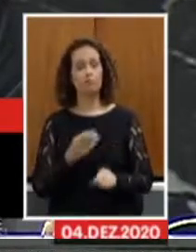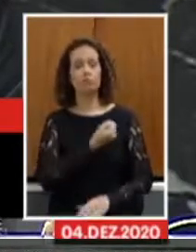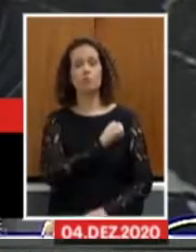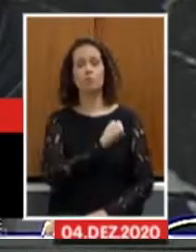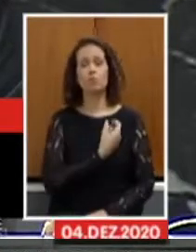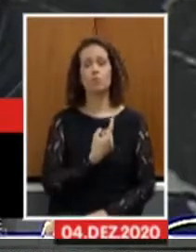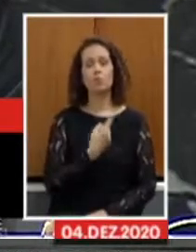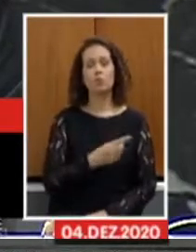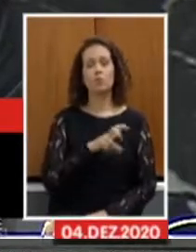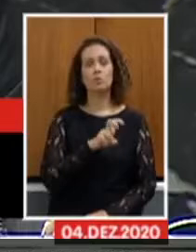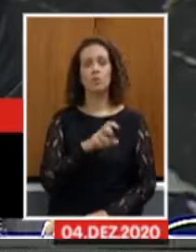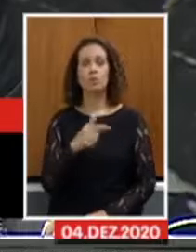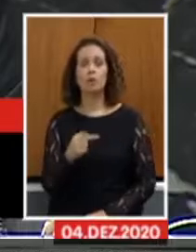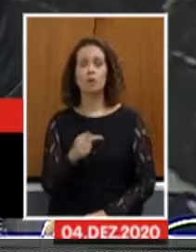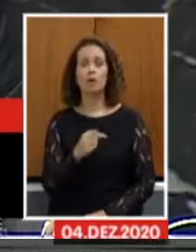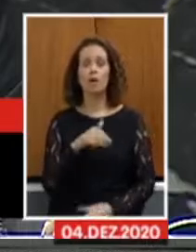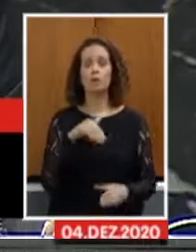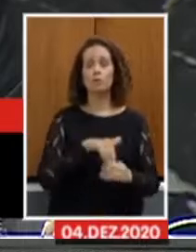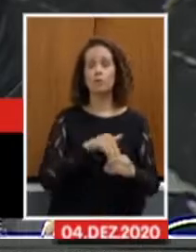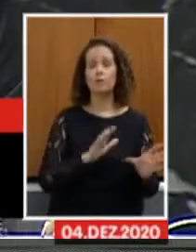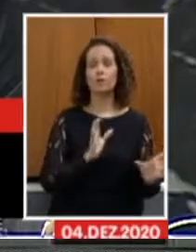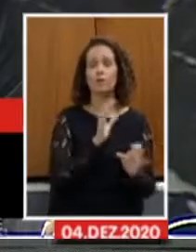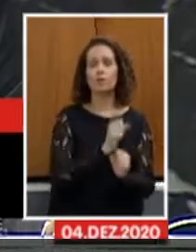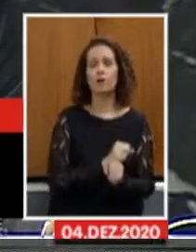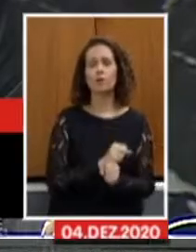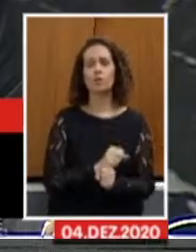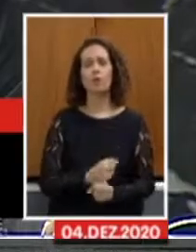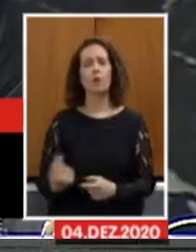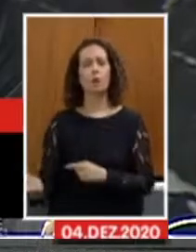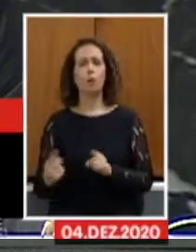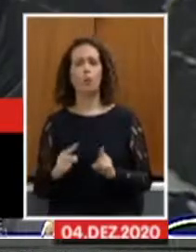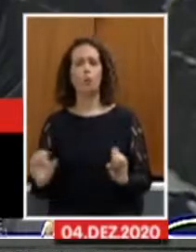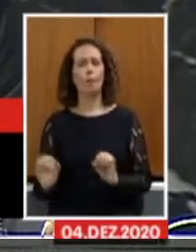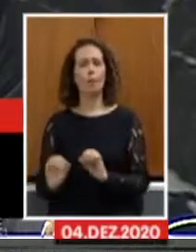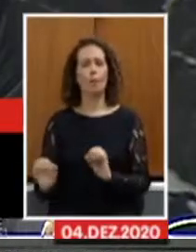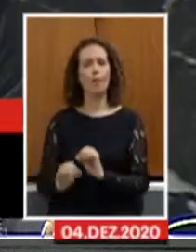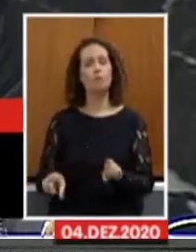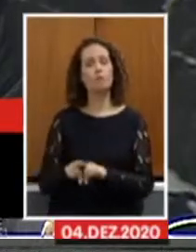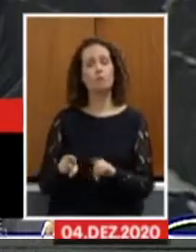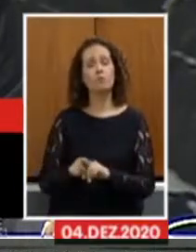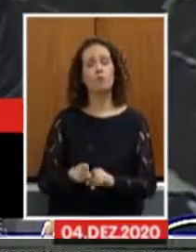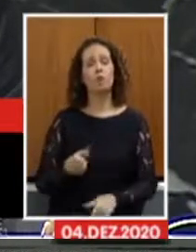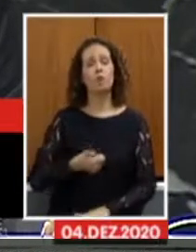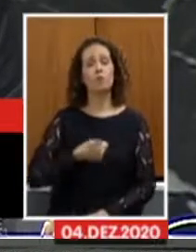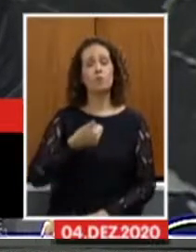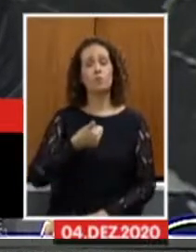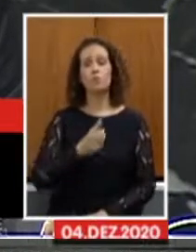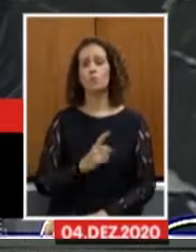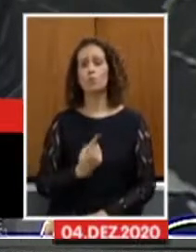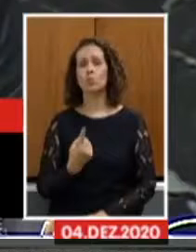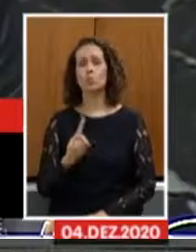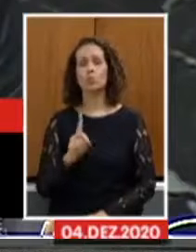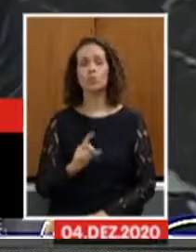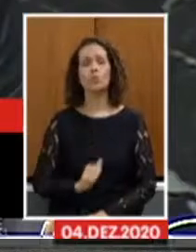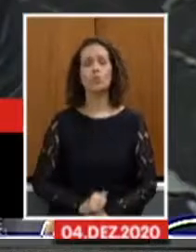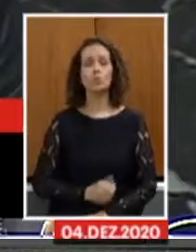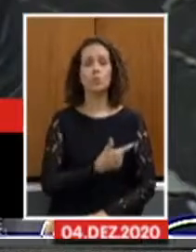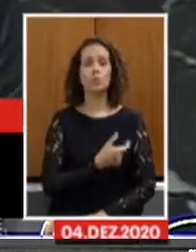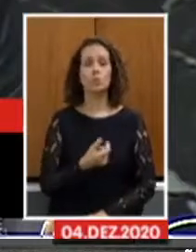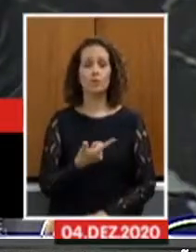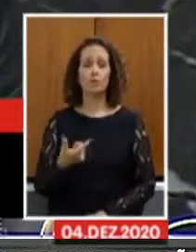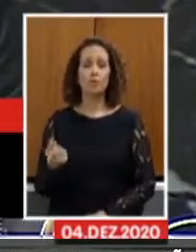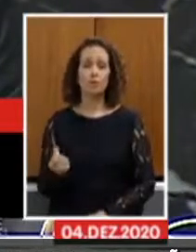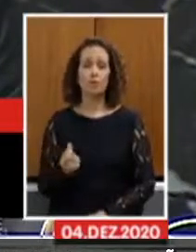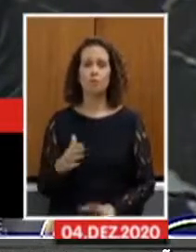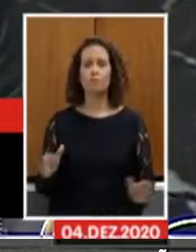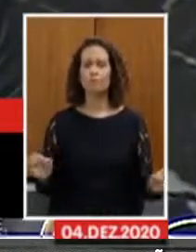com 57 votos favoráveis e nenhum contrário. Anunciada a discussão em turno único do projeto de lei 2201/2020, e tendo essa sido